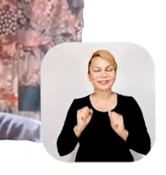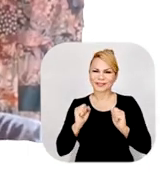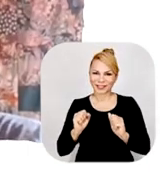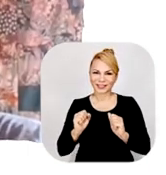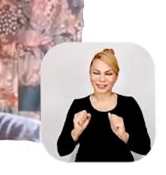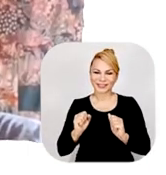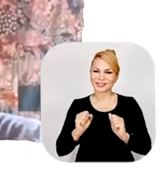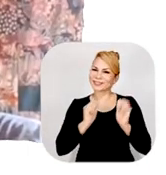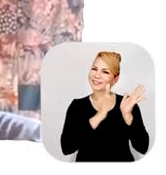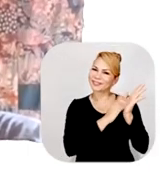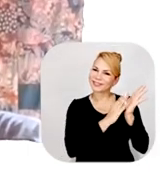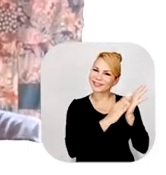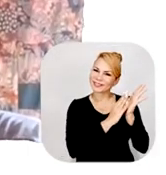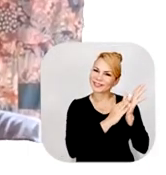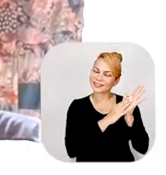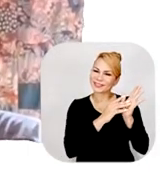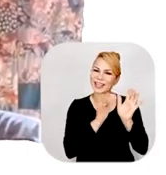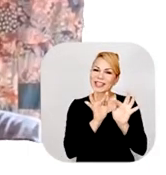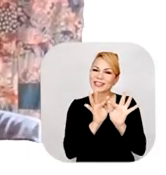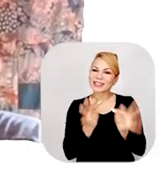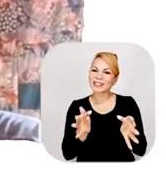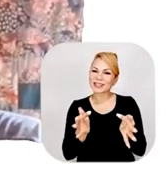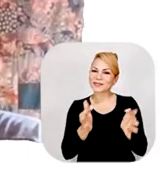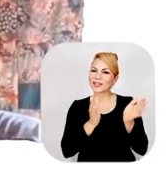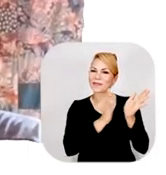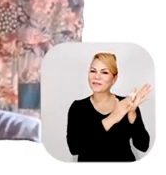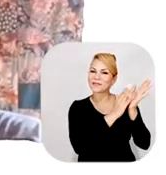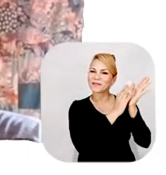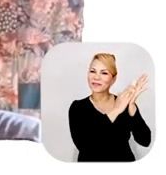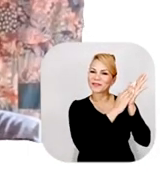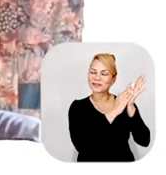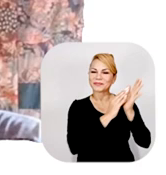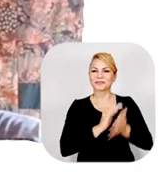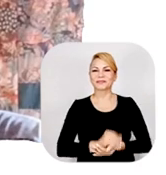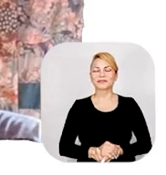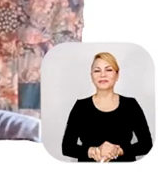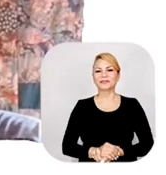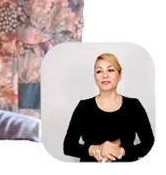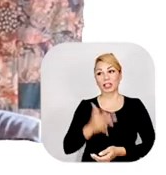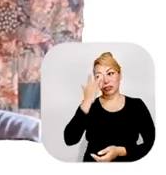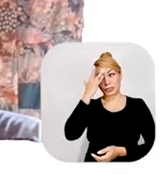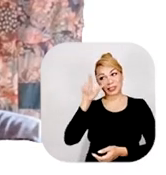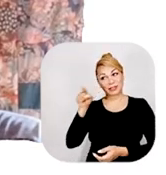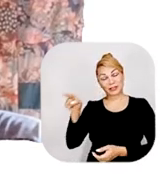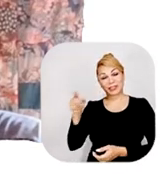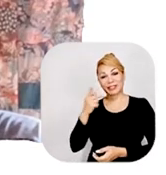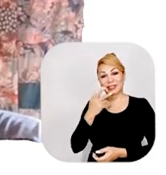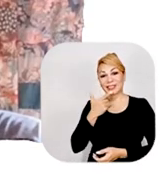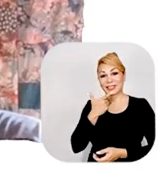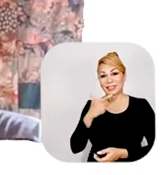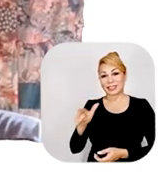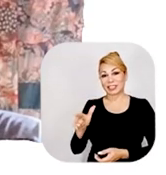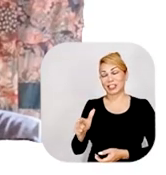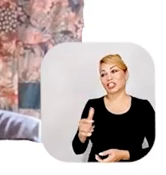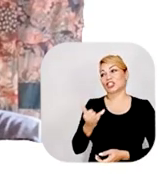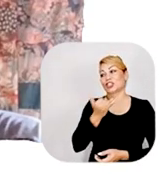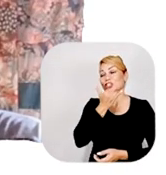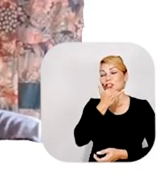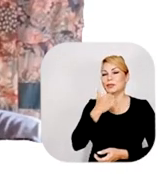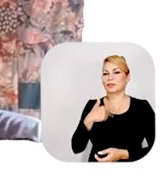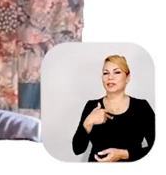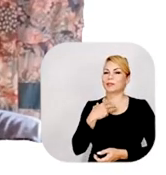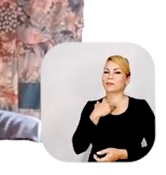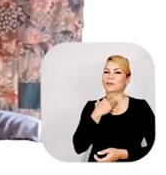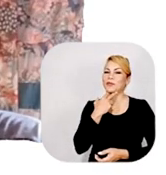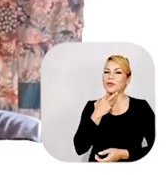homenagem? Claro. Então, eu não Claro. sei, Rain, você que é linguista, você me desculpe a minha pronúncia, né? Não